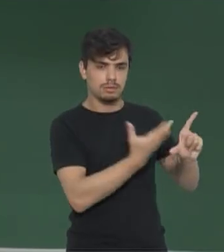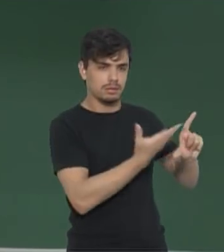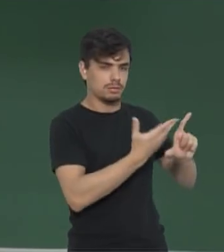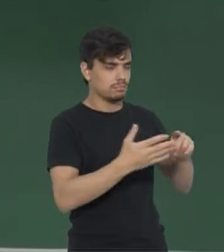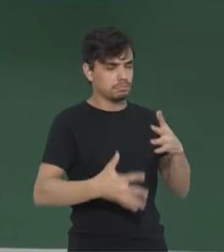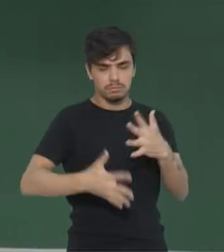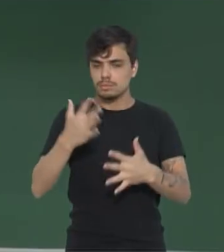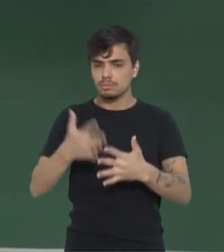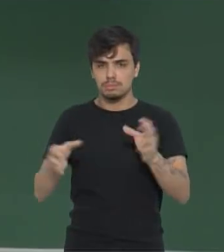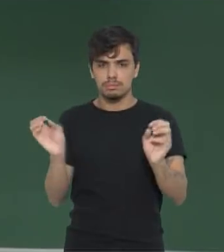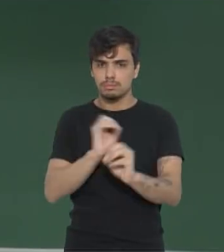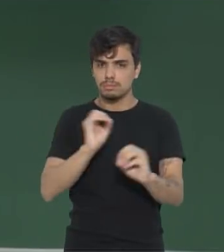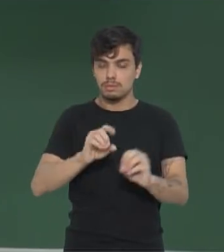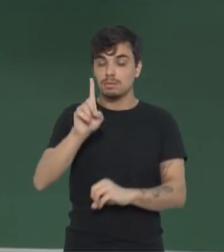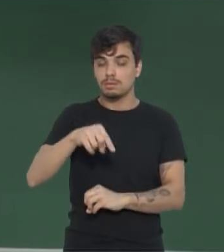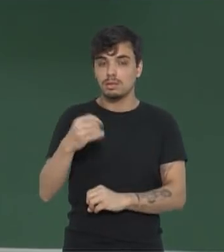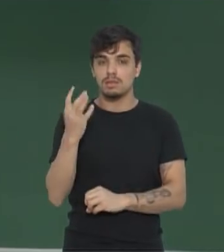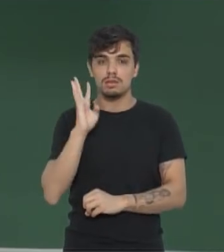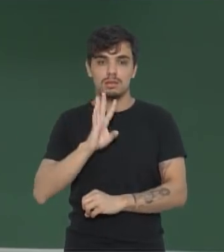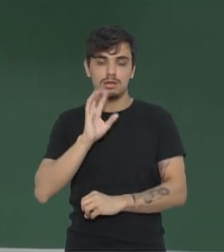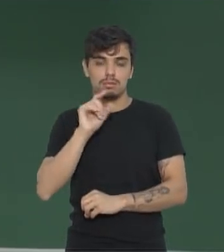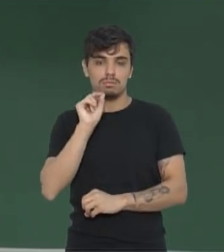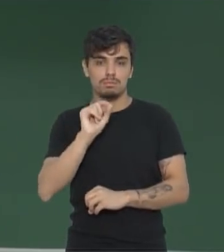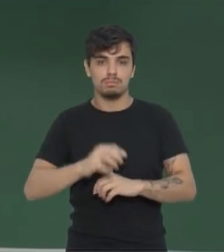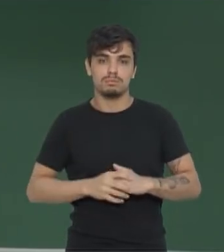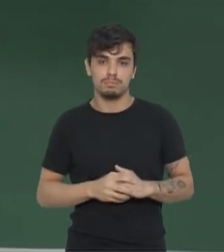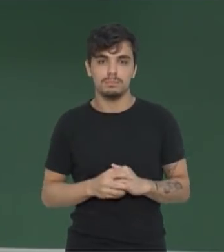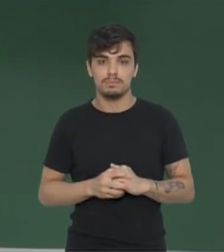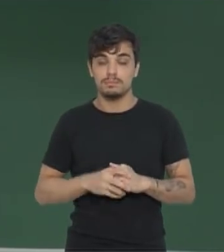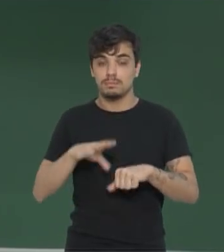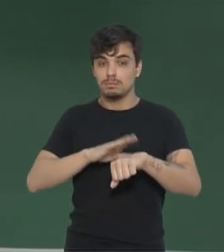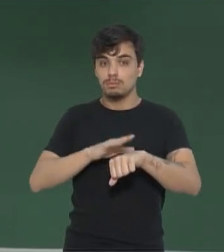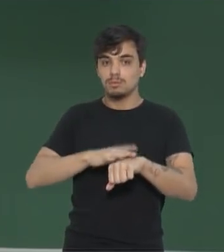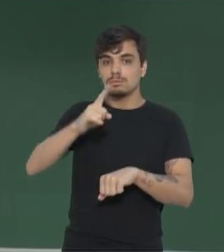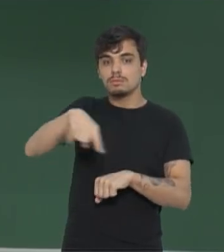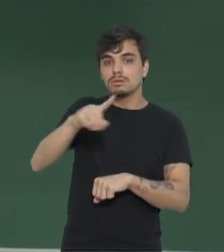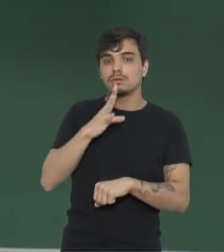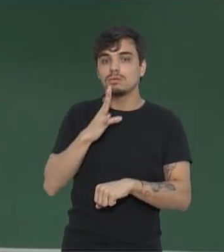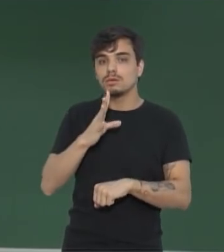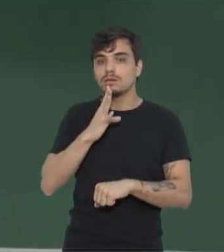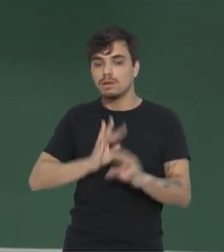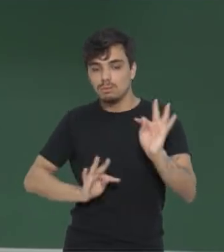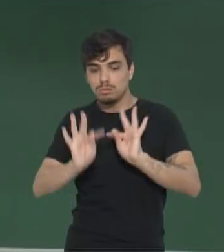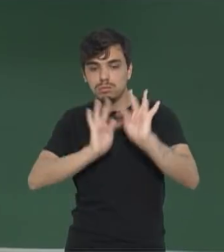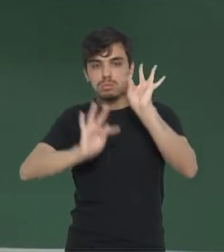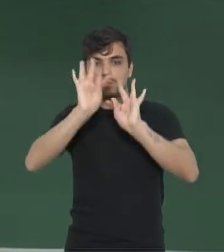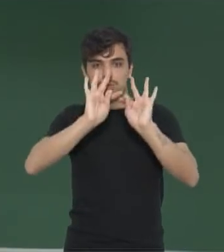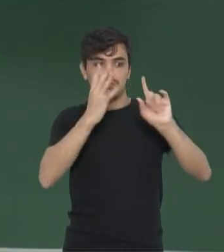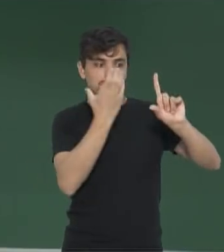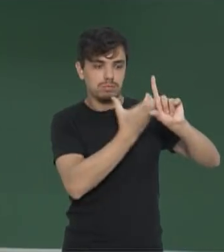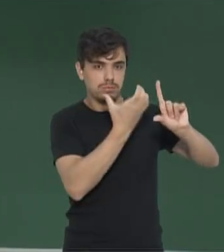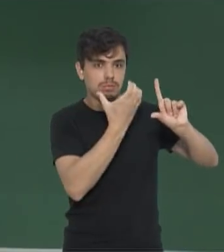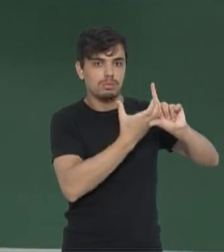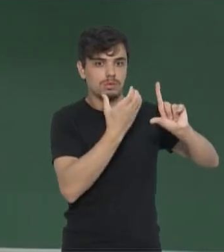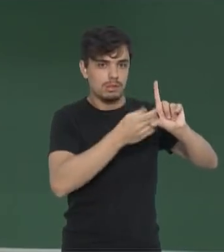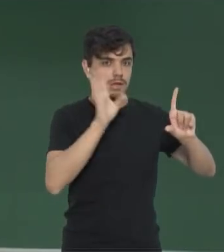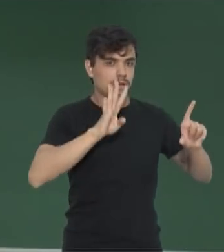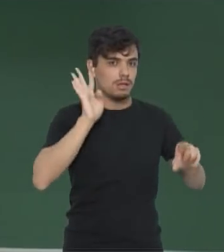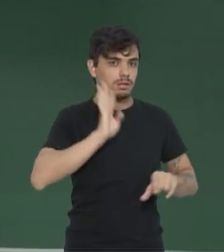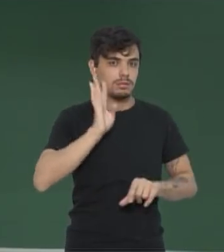bacana, uma importância, um momento para você conhecer essa tecnologia do sistema do Classroom do Aula